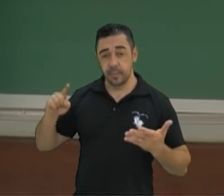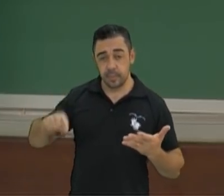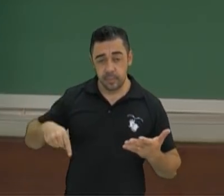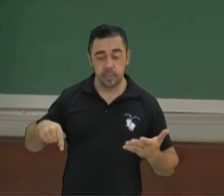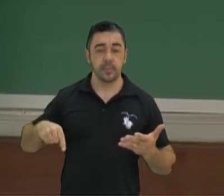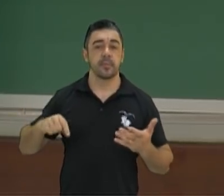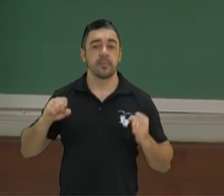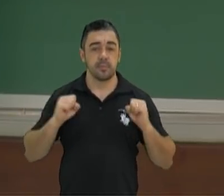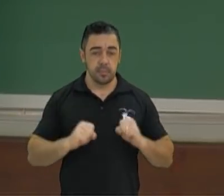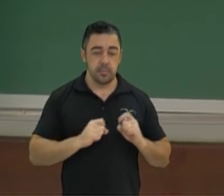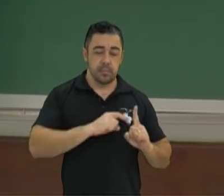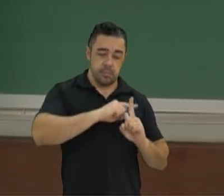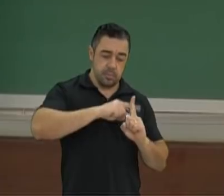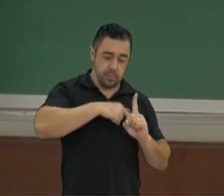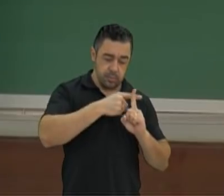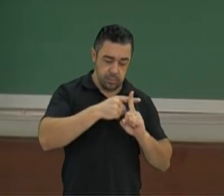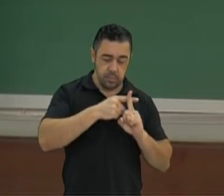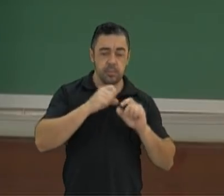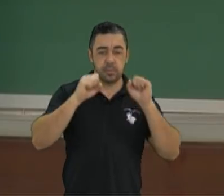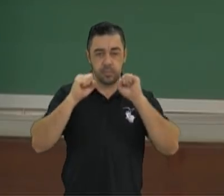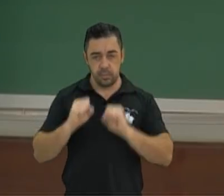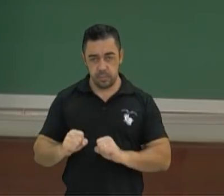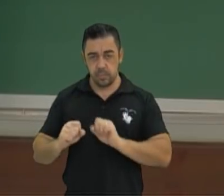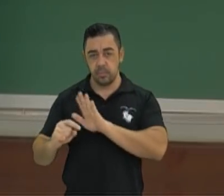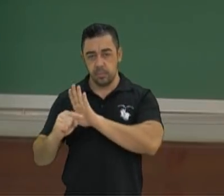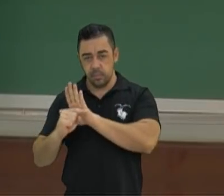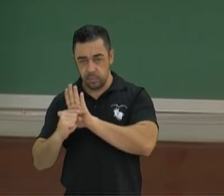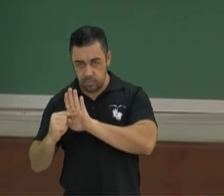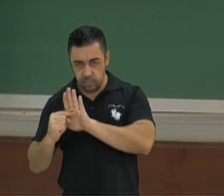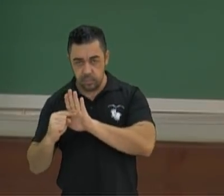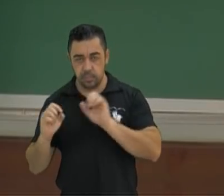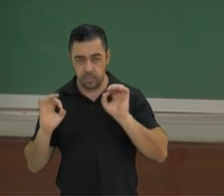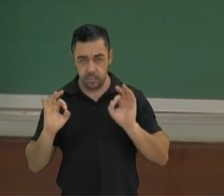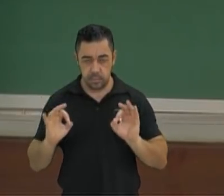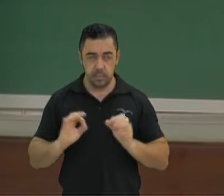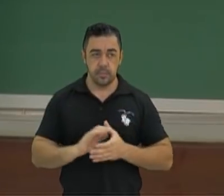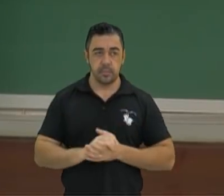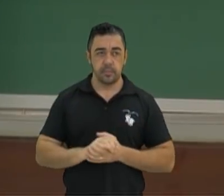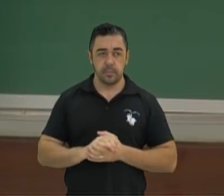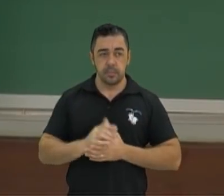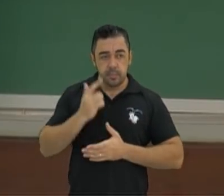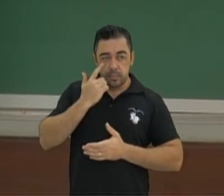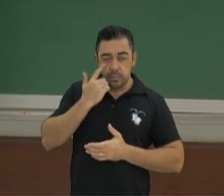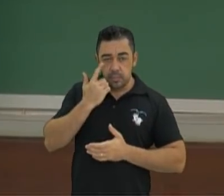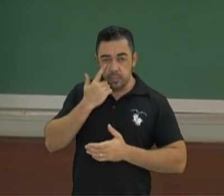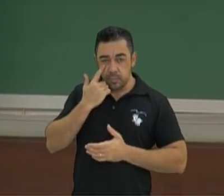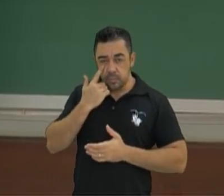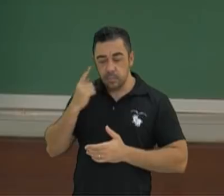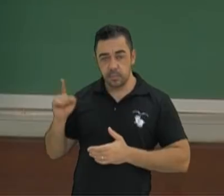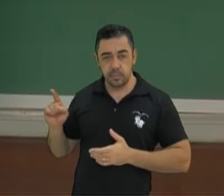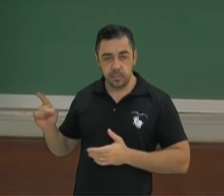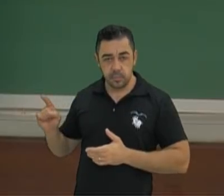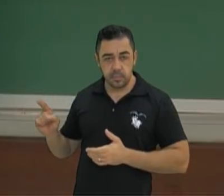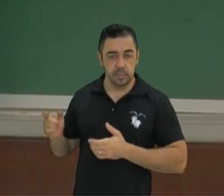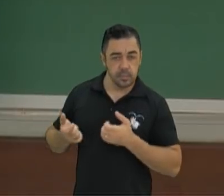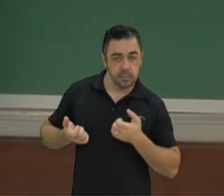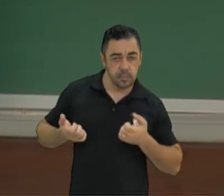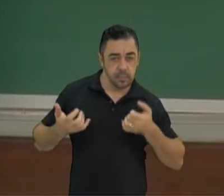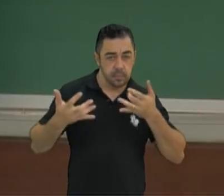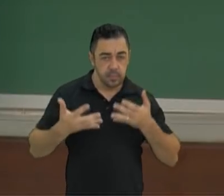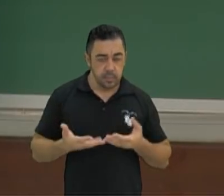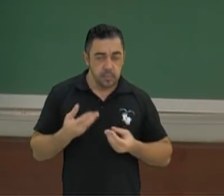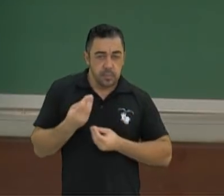ele pode ser positivo e também pode ser negativo, ok? Então veja, aqui a professora colocou